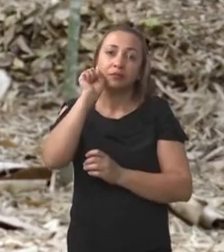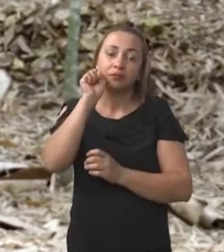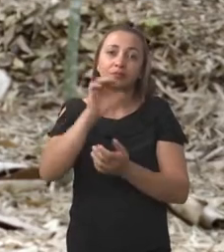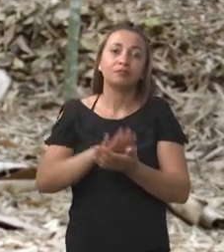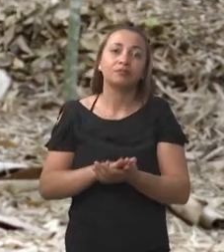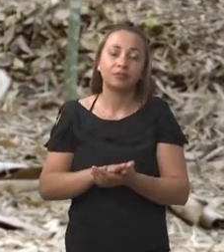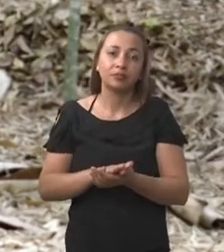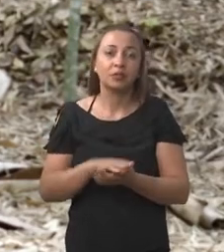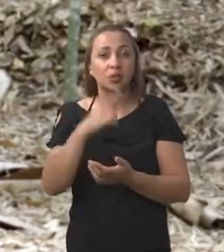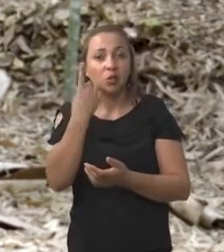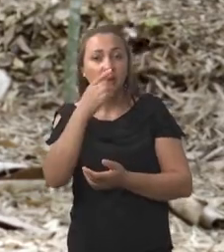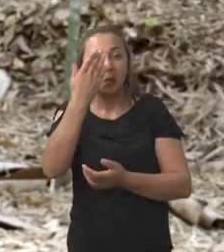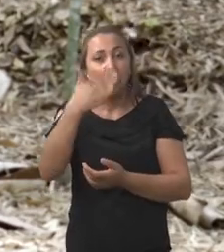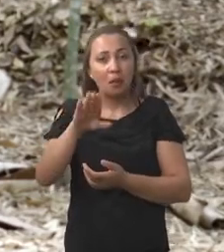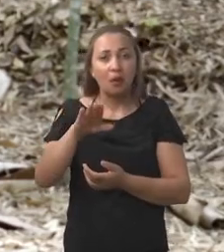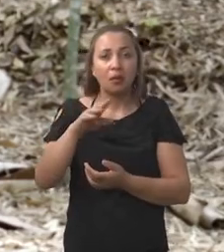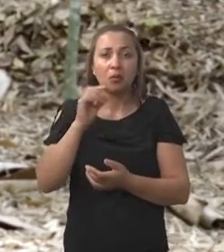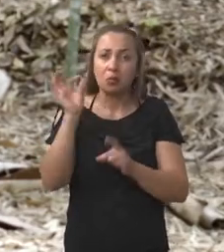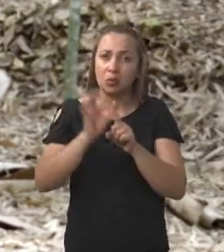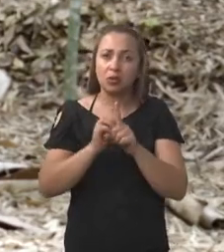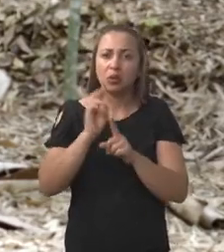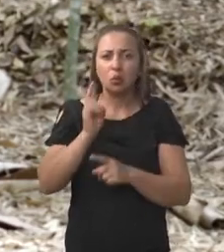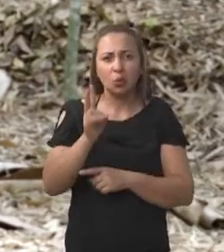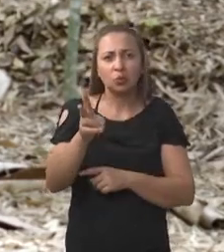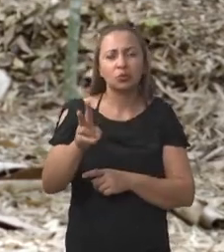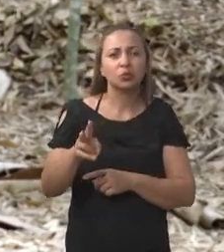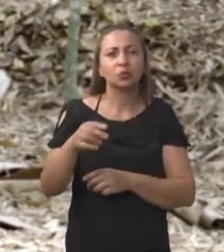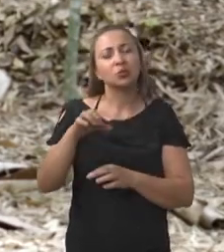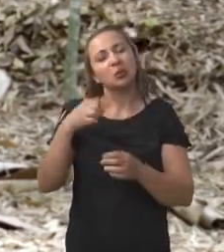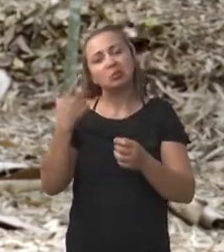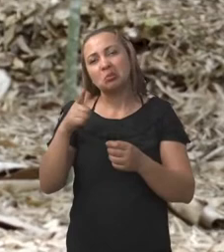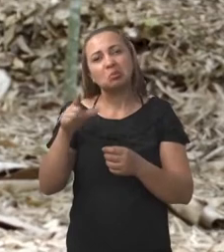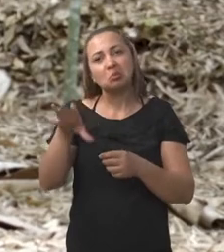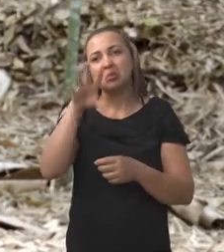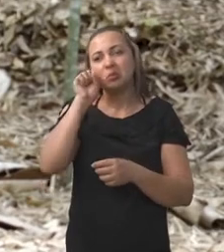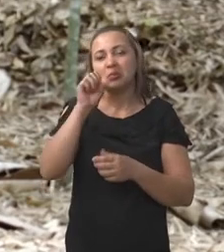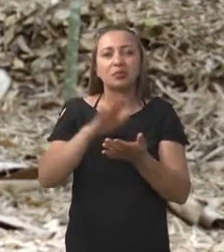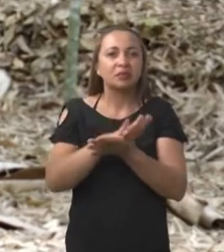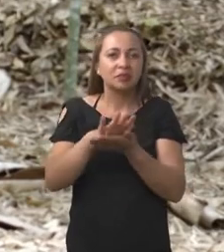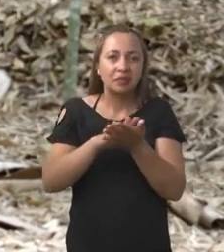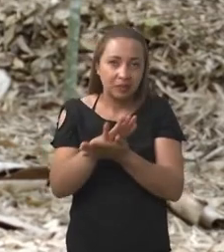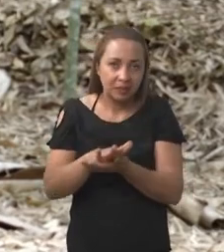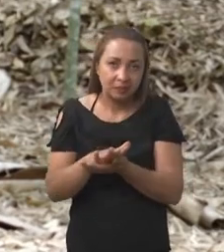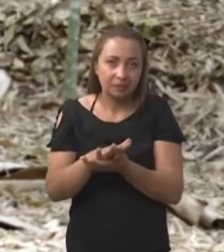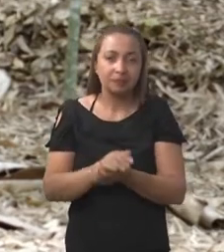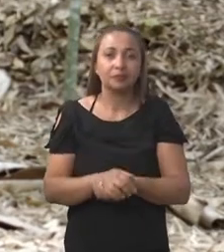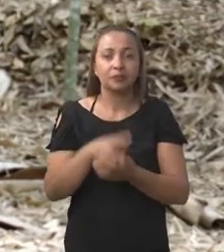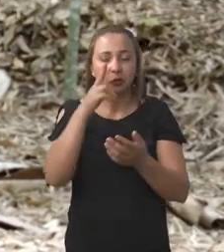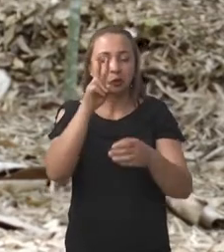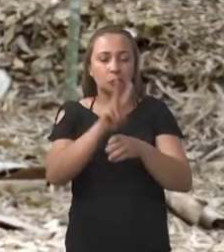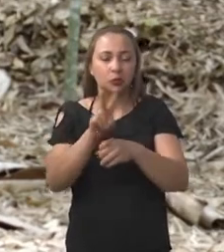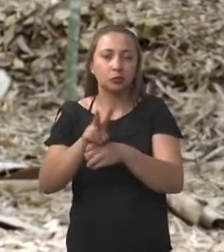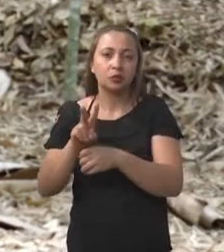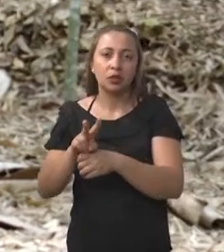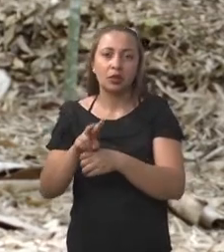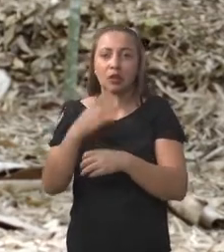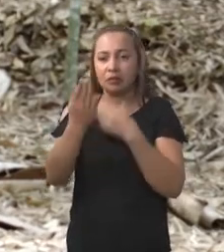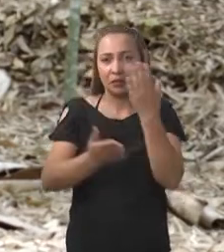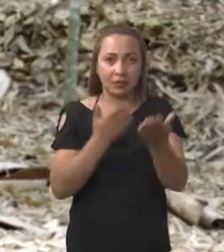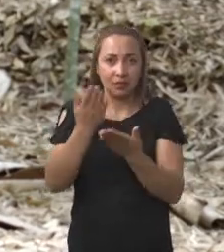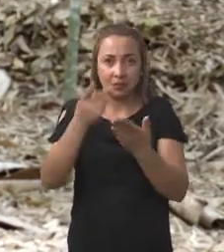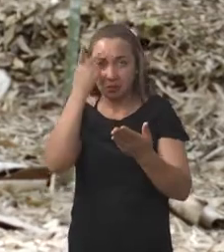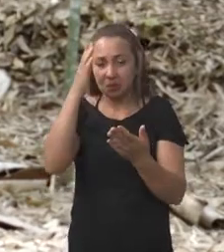destes, 1,5% persiste com o sintoma. Investigar as alterações no olfato e avaliar a eficácia